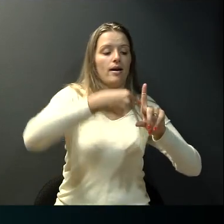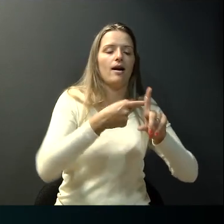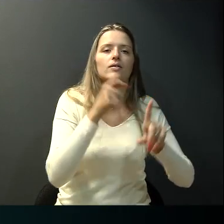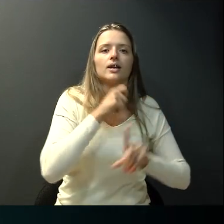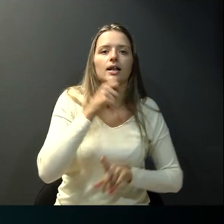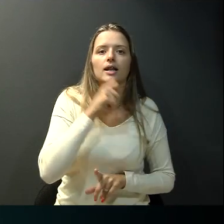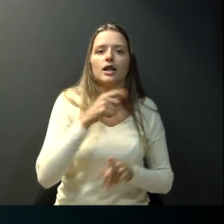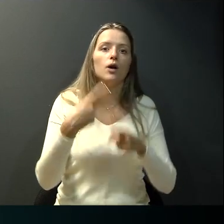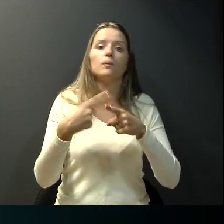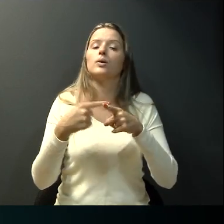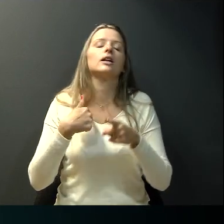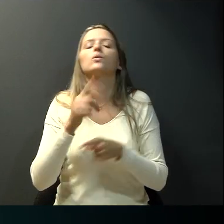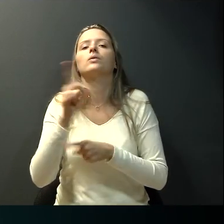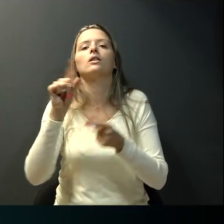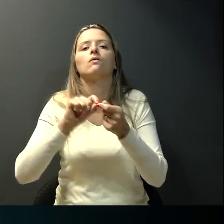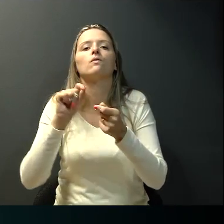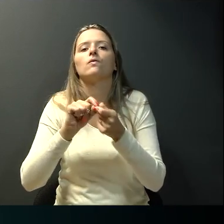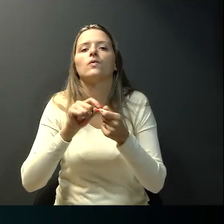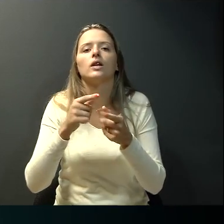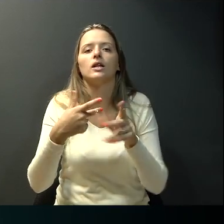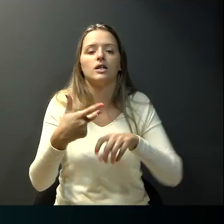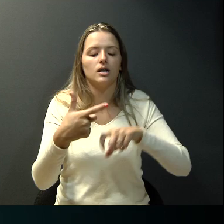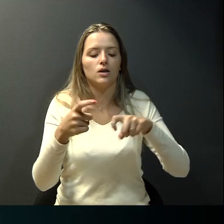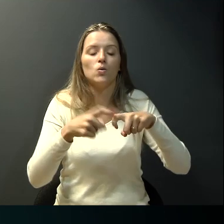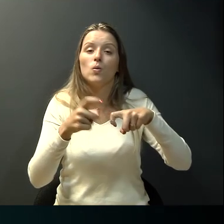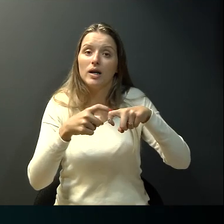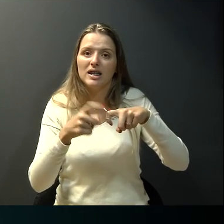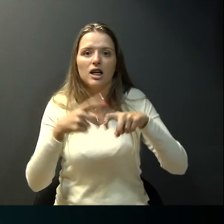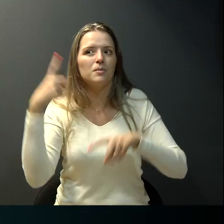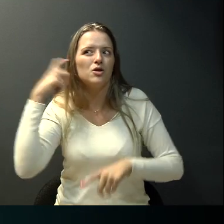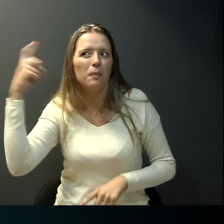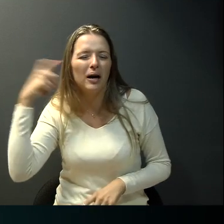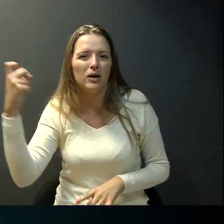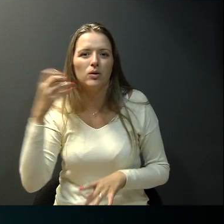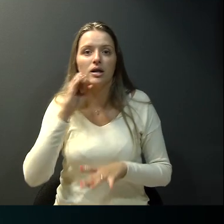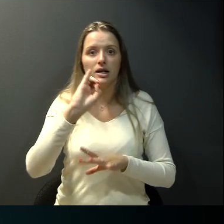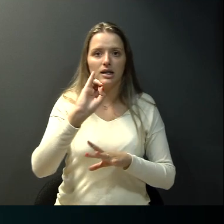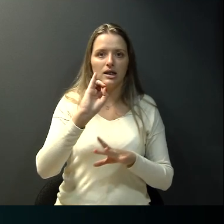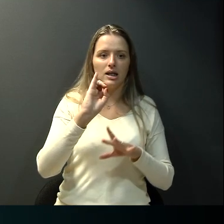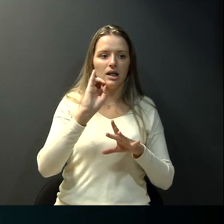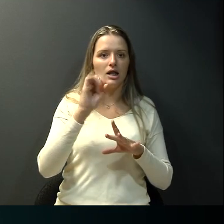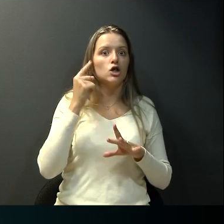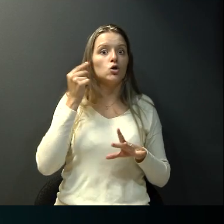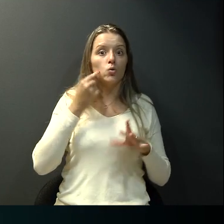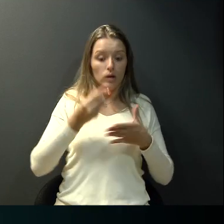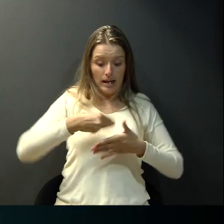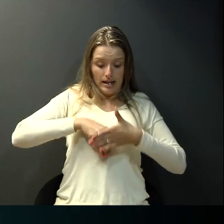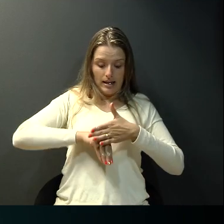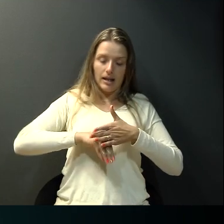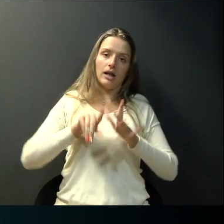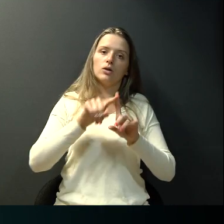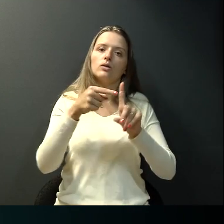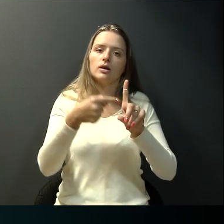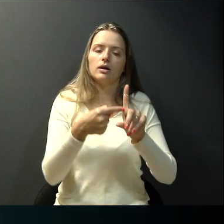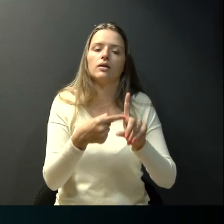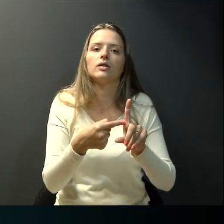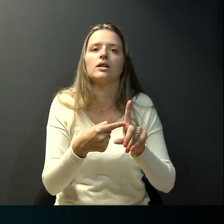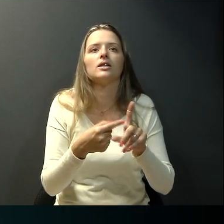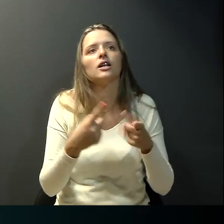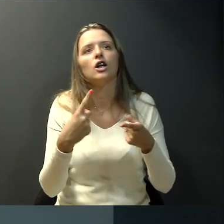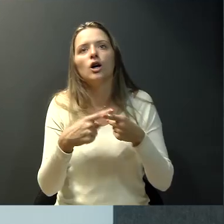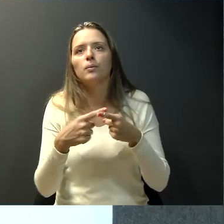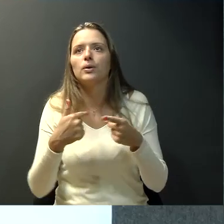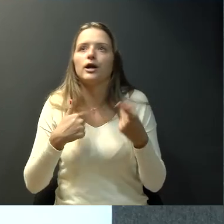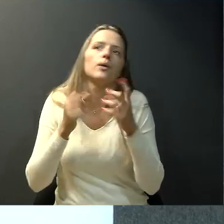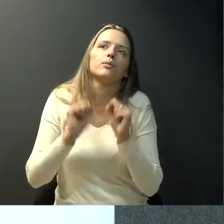que não tinha feito aquele exame de barulhos, enfim, para ver se ela era surda já na barriga, e eu não quis fazer na época. Mas assim,